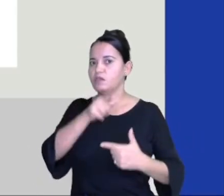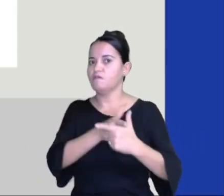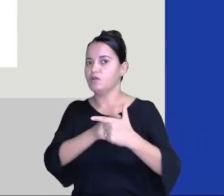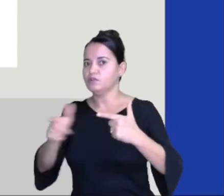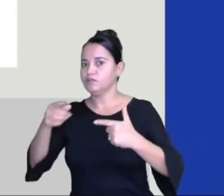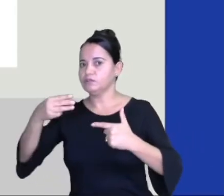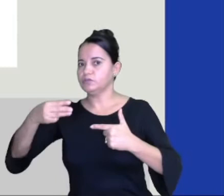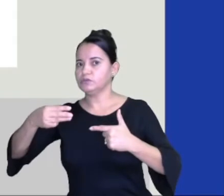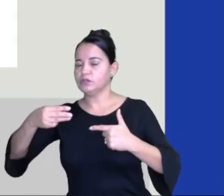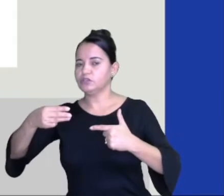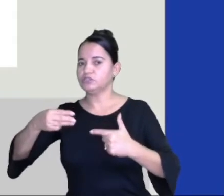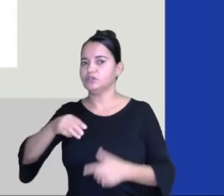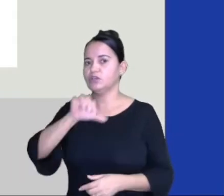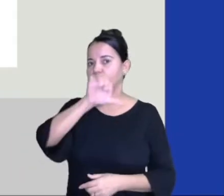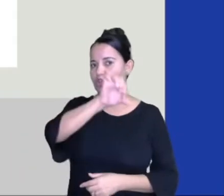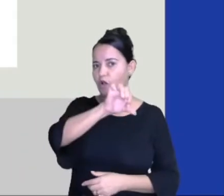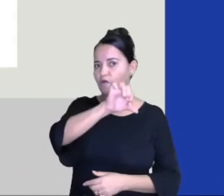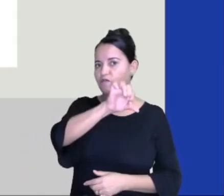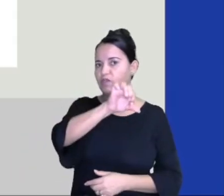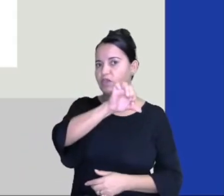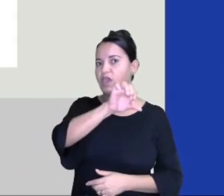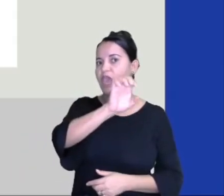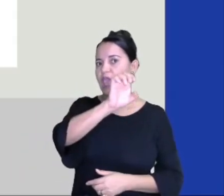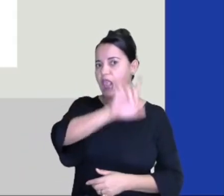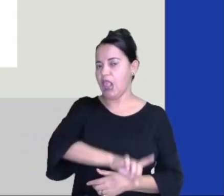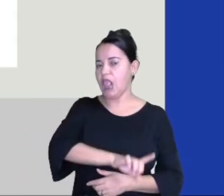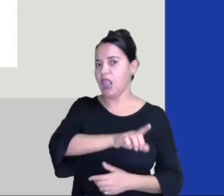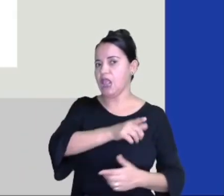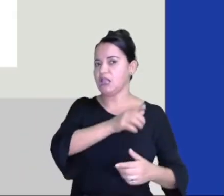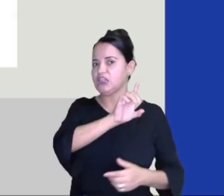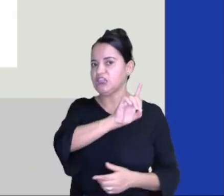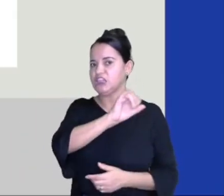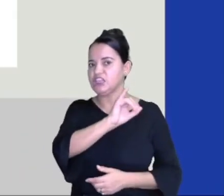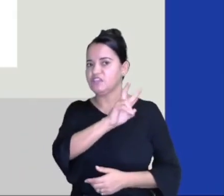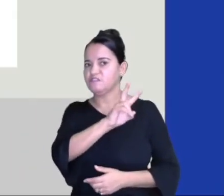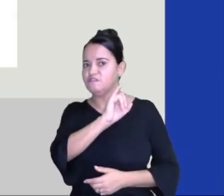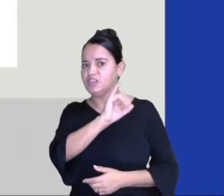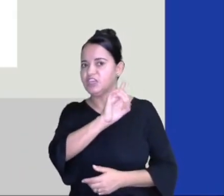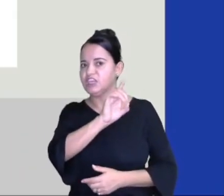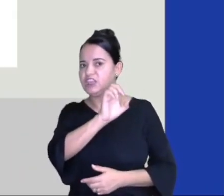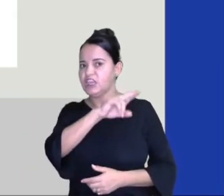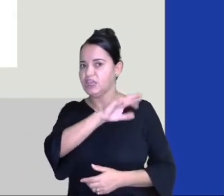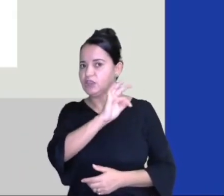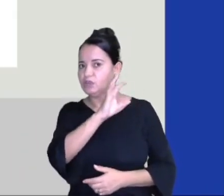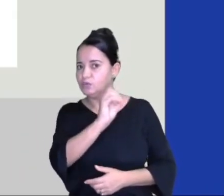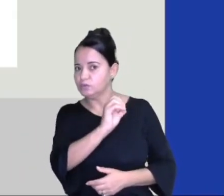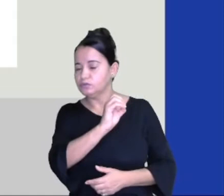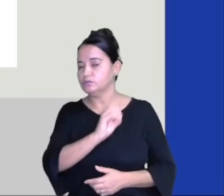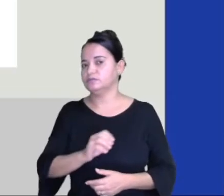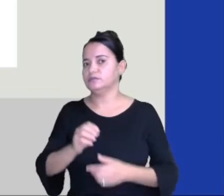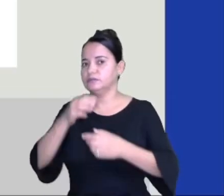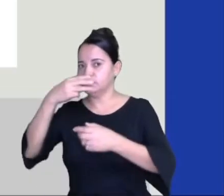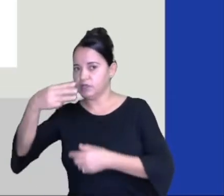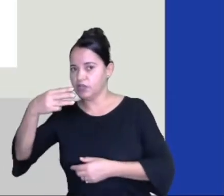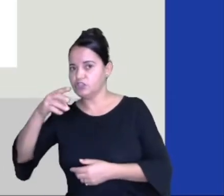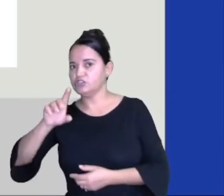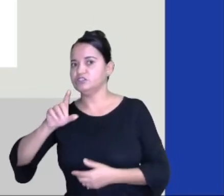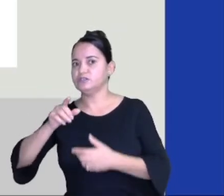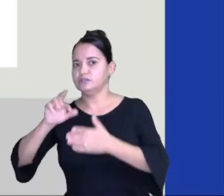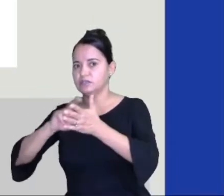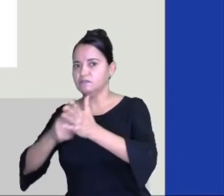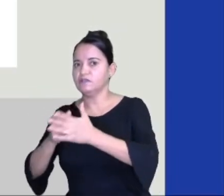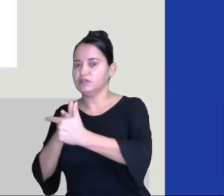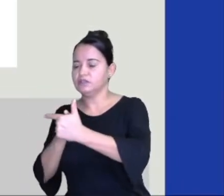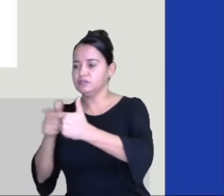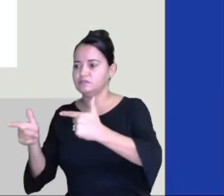por 3. Então, 9 é o meu dividendo, 3 é o meu divisor. Quando eu divido 9 por 3, eu vou ter 3 no